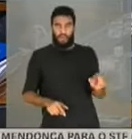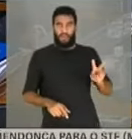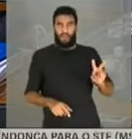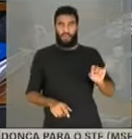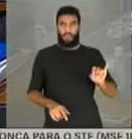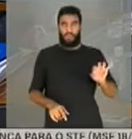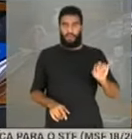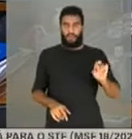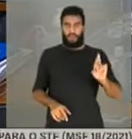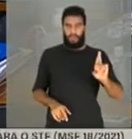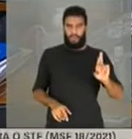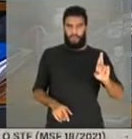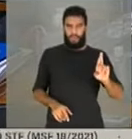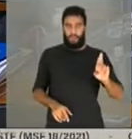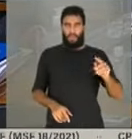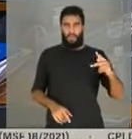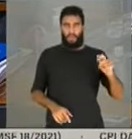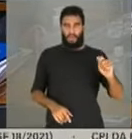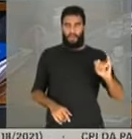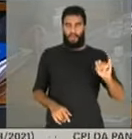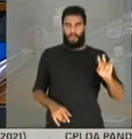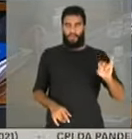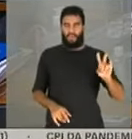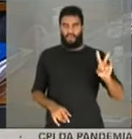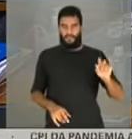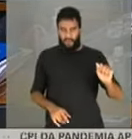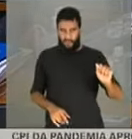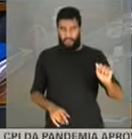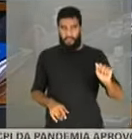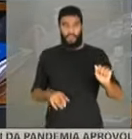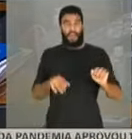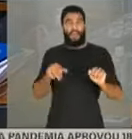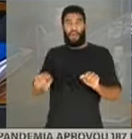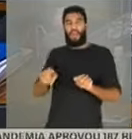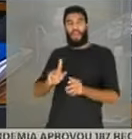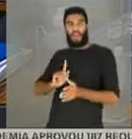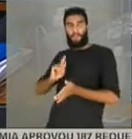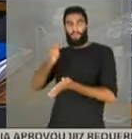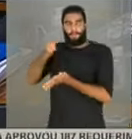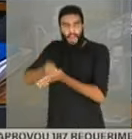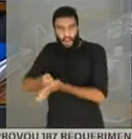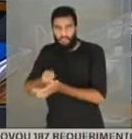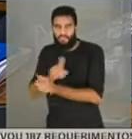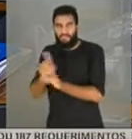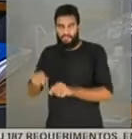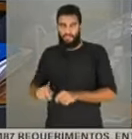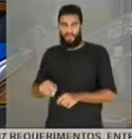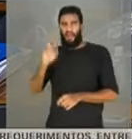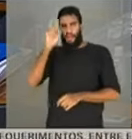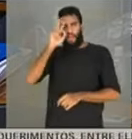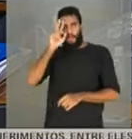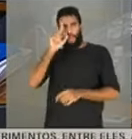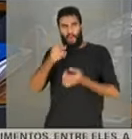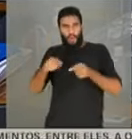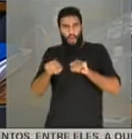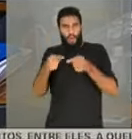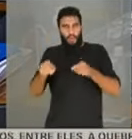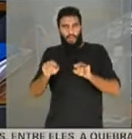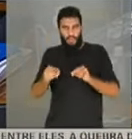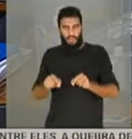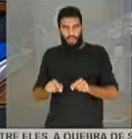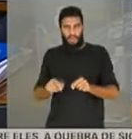Larrude, se recusa a dar os encaminhamentos necessários ao pagamento. Lembra a música do Cazuza, mais uma vez, veja o